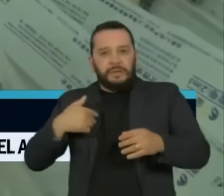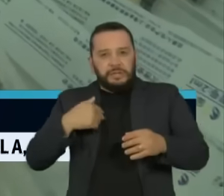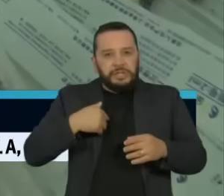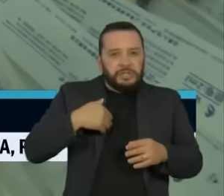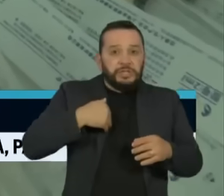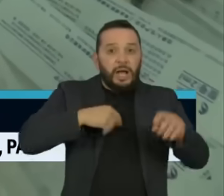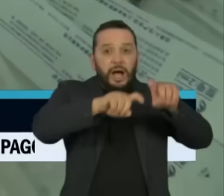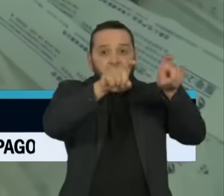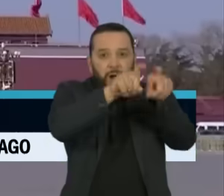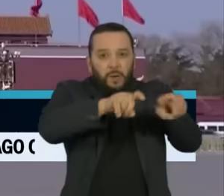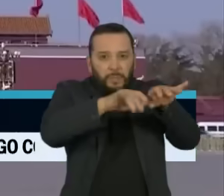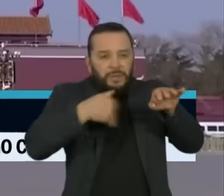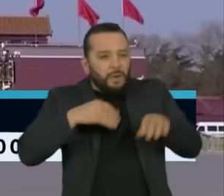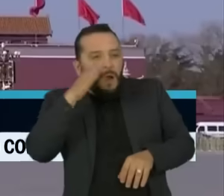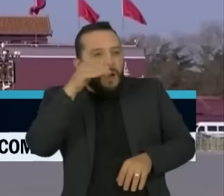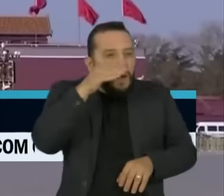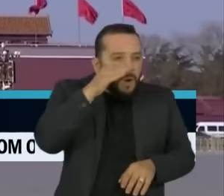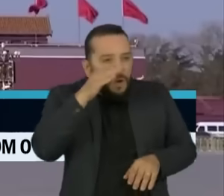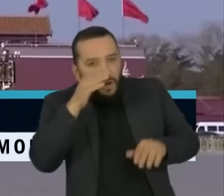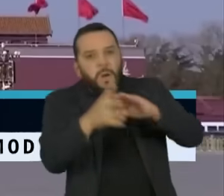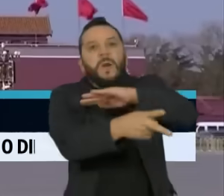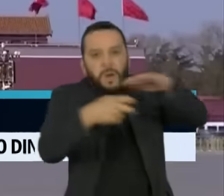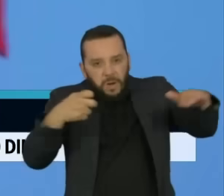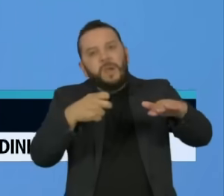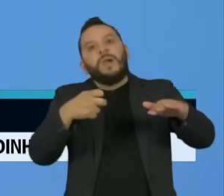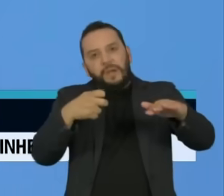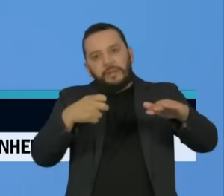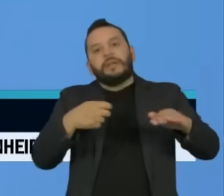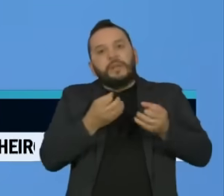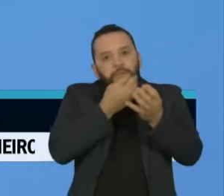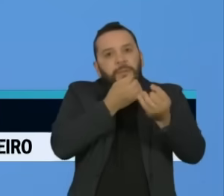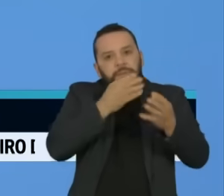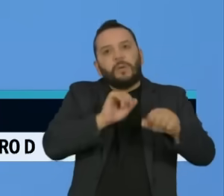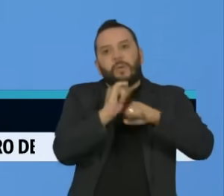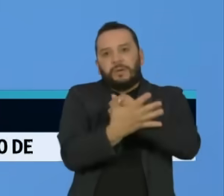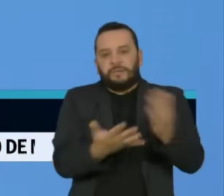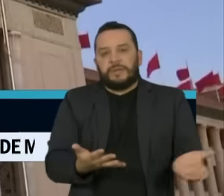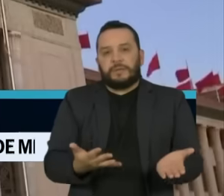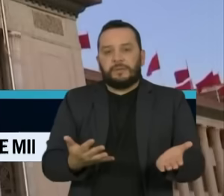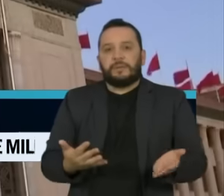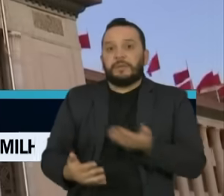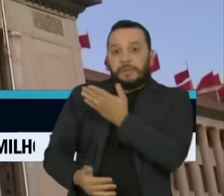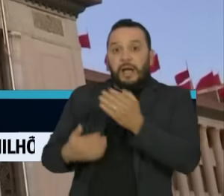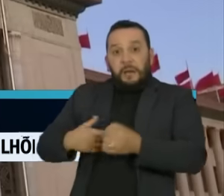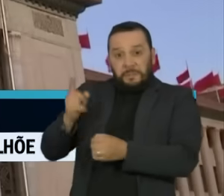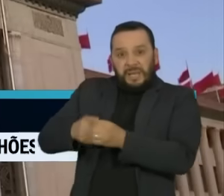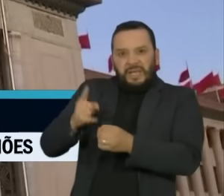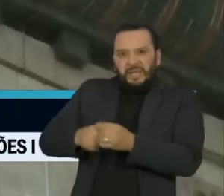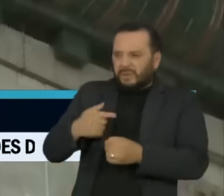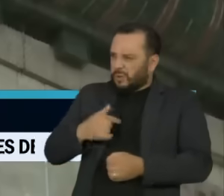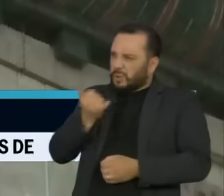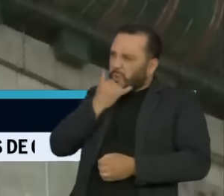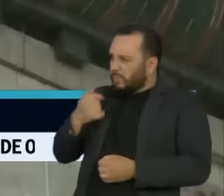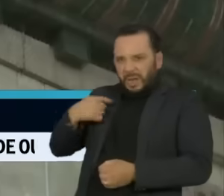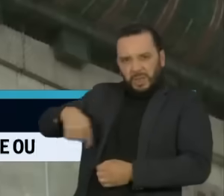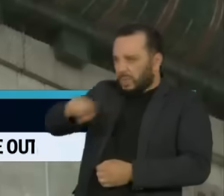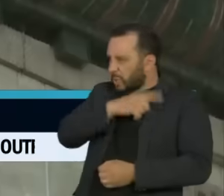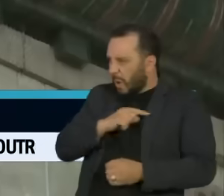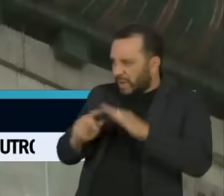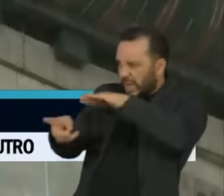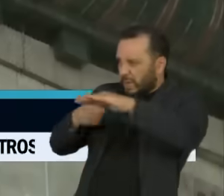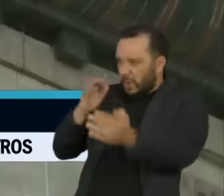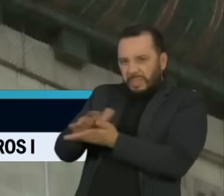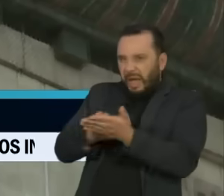novo coronavírus. Pequim reagiu com indignação, classificou as acusações de calúnia e a medida como